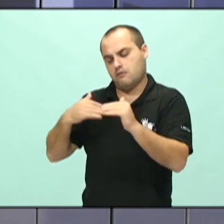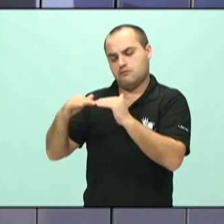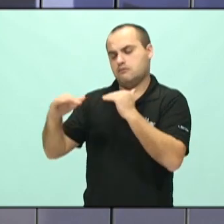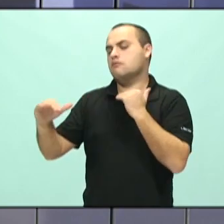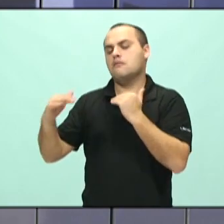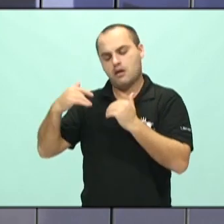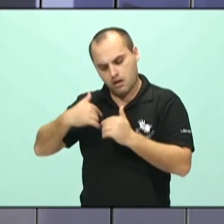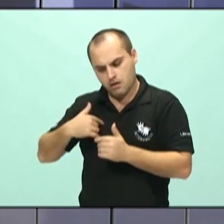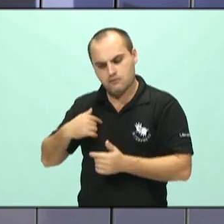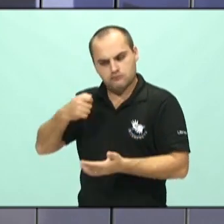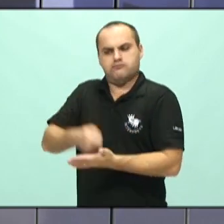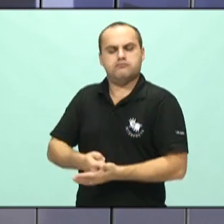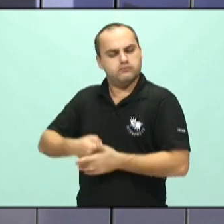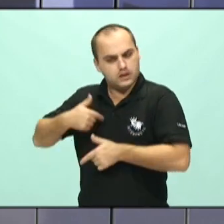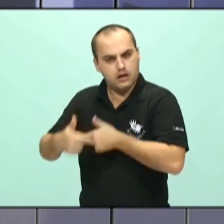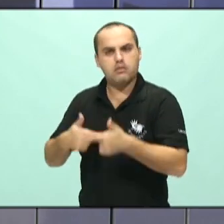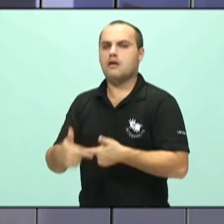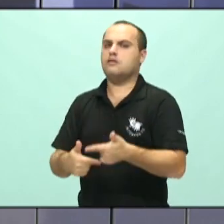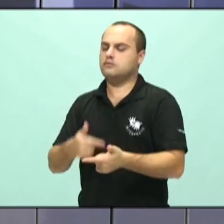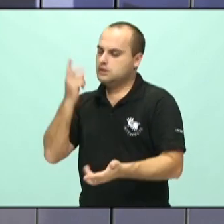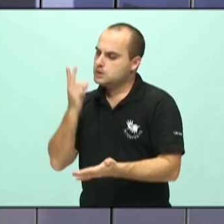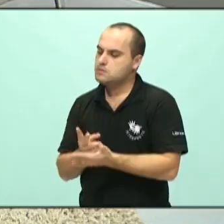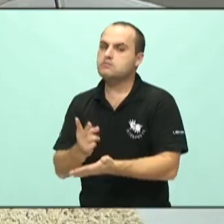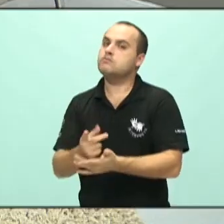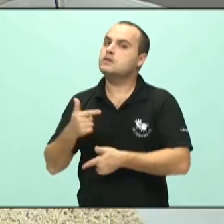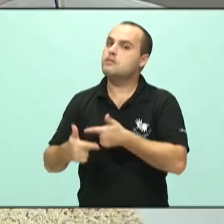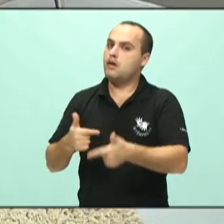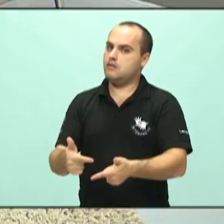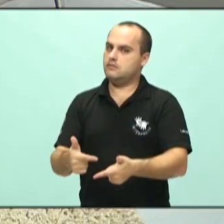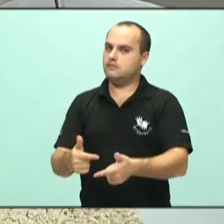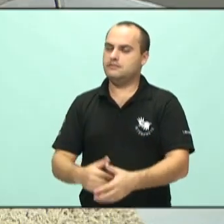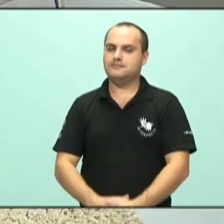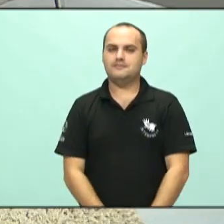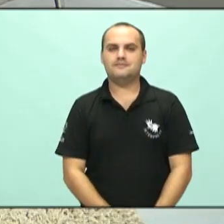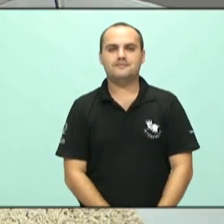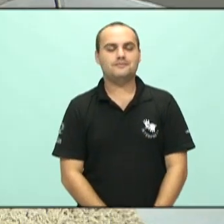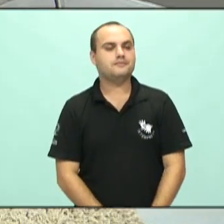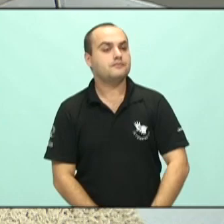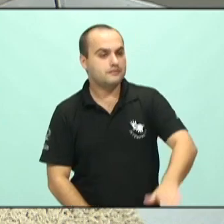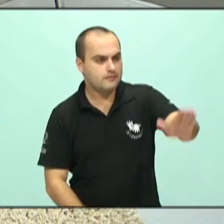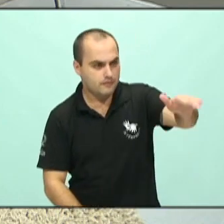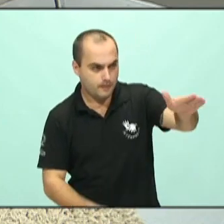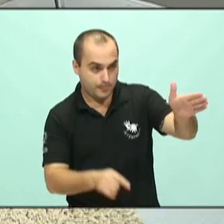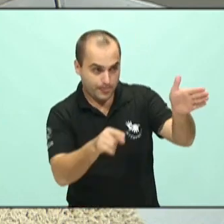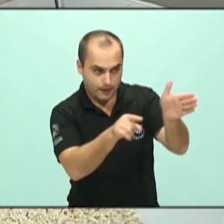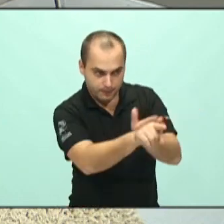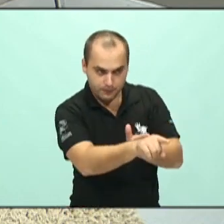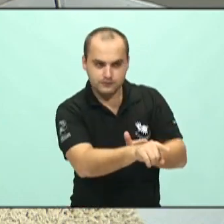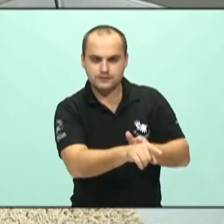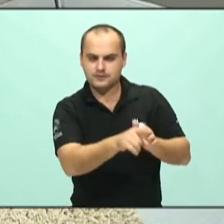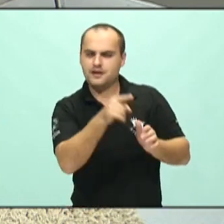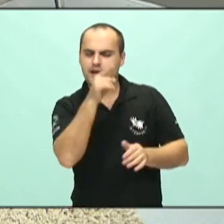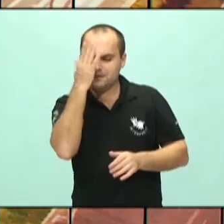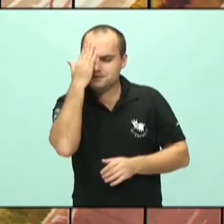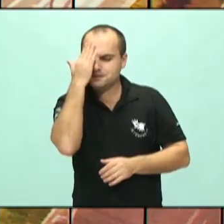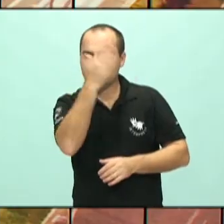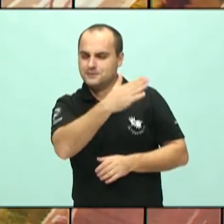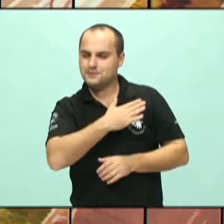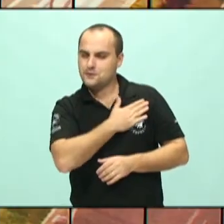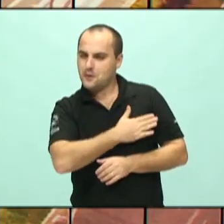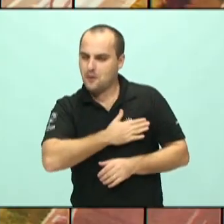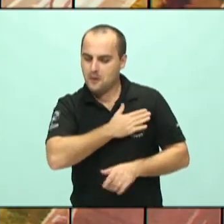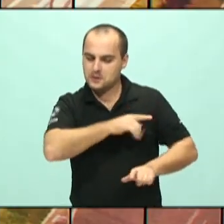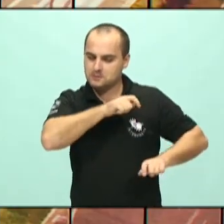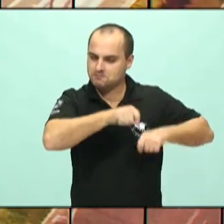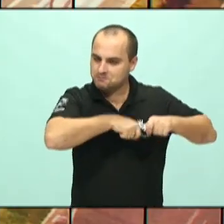gente não veio para fazer mais do mesmo. Nós estamos aí com... Só uma perguntinha. Do pedal mesmo, que eu sei que o senhor gosta de um pedal aí